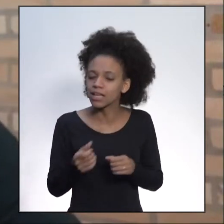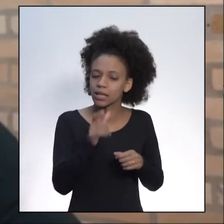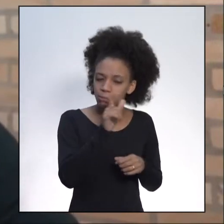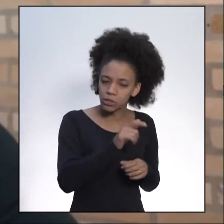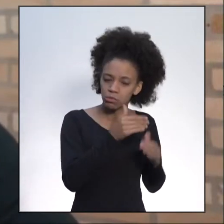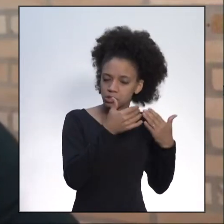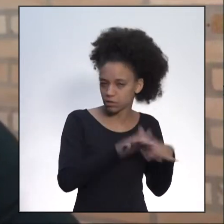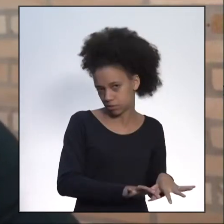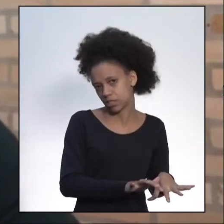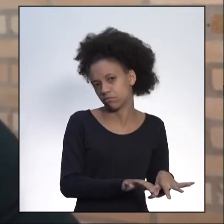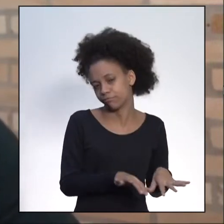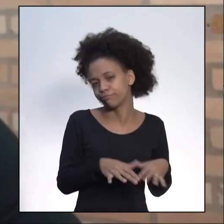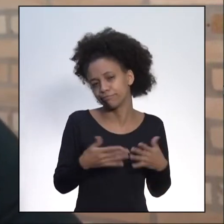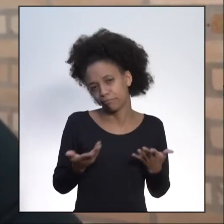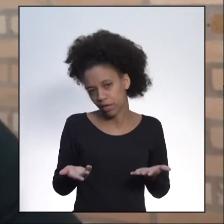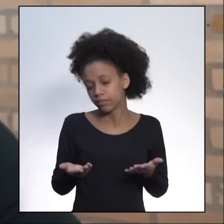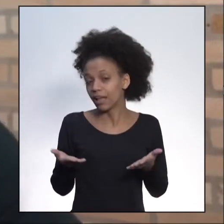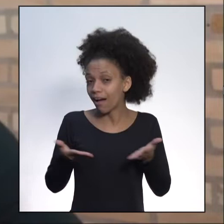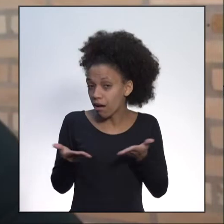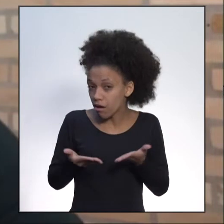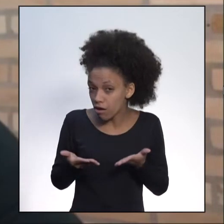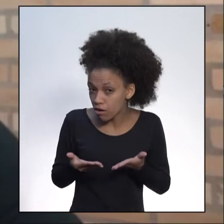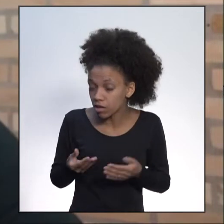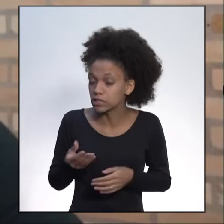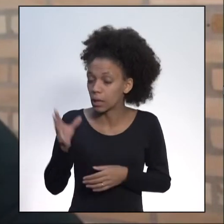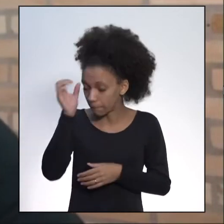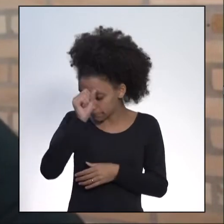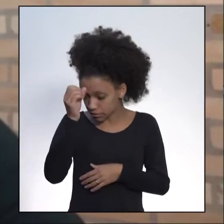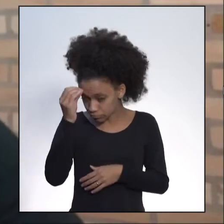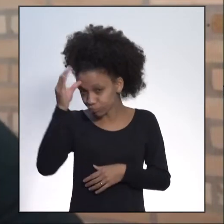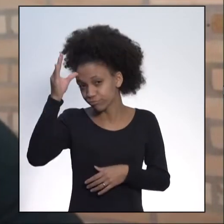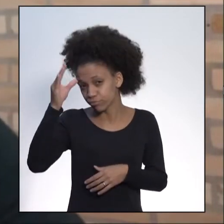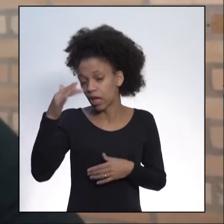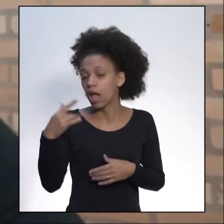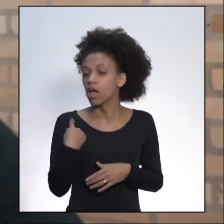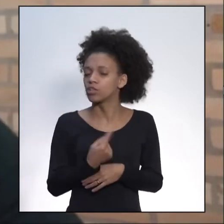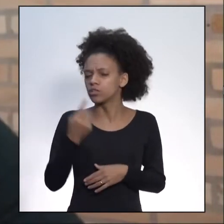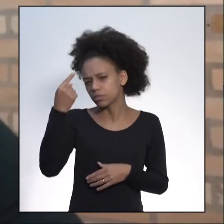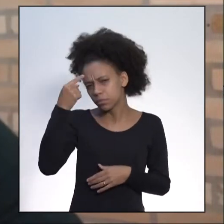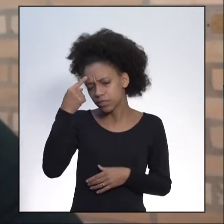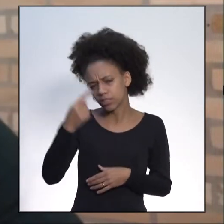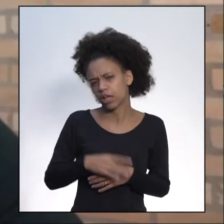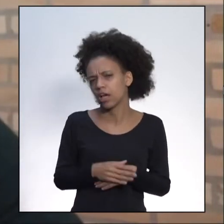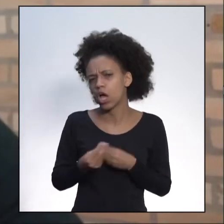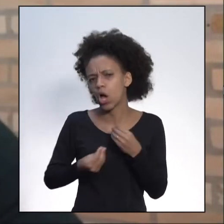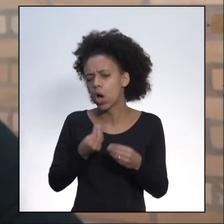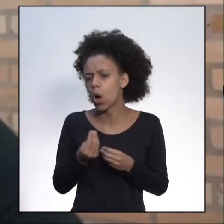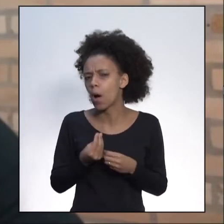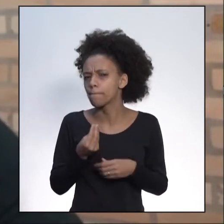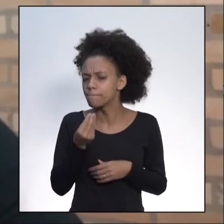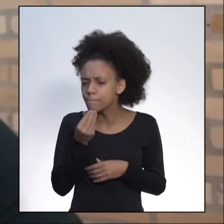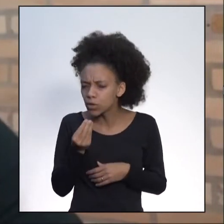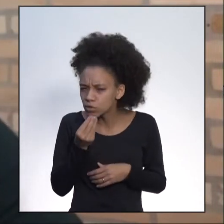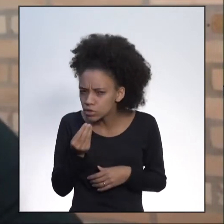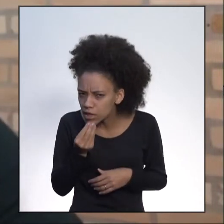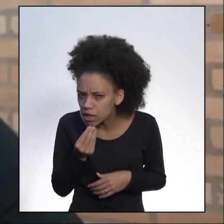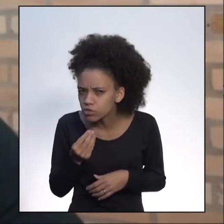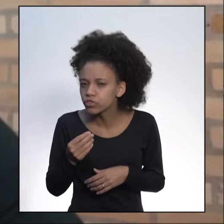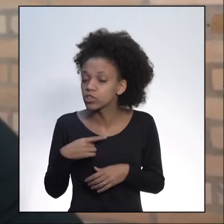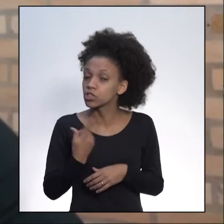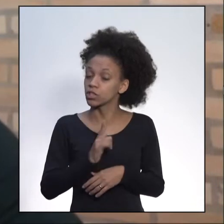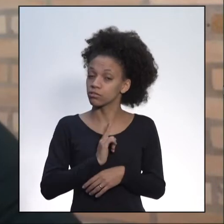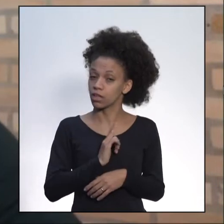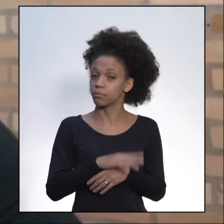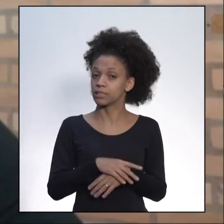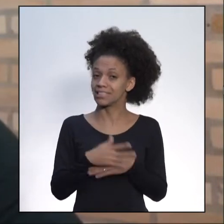menos favoráveis. Mas acho que nesse momento uma grande aprendizagem é nós pensarmos nessa oportunidade que nós estamos tendo, que